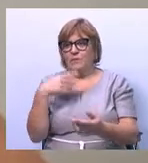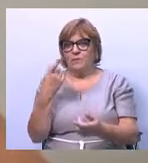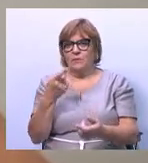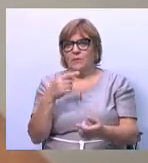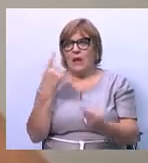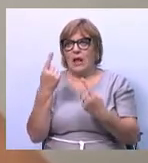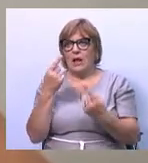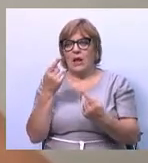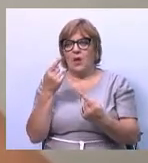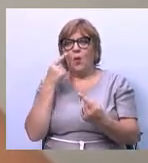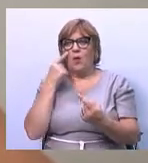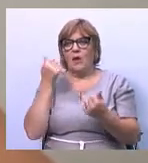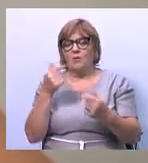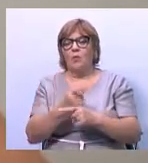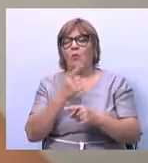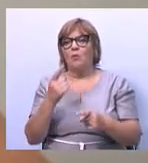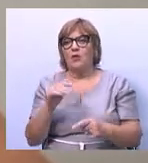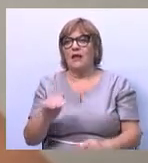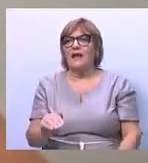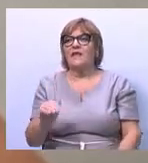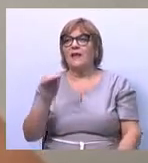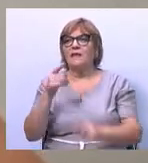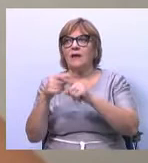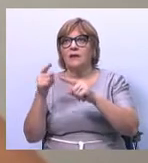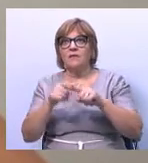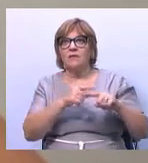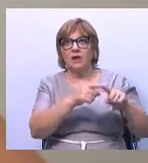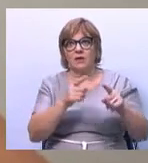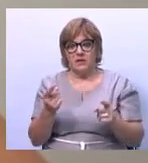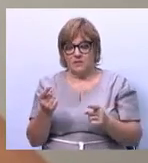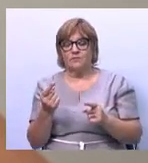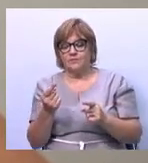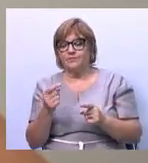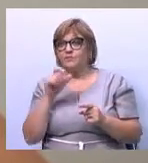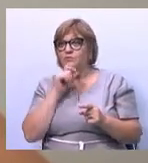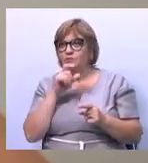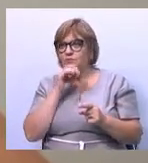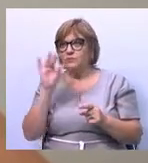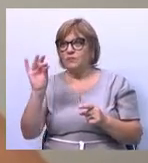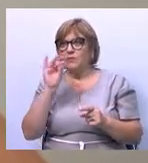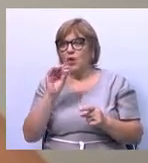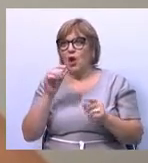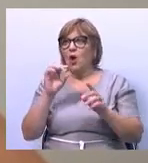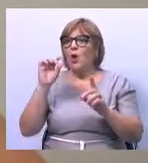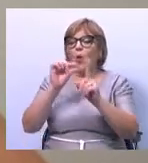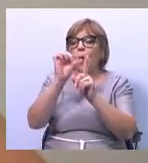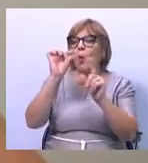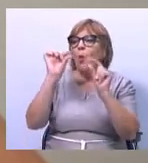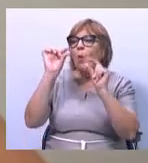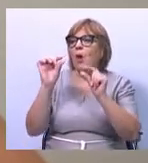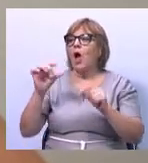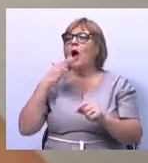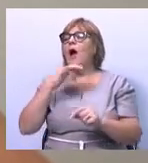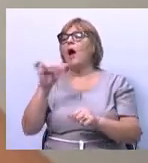com conhecimento, também porque as diferentes idades podem utilizar quantidades de óleo